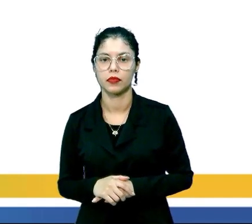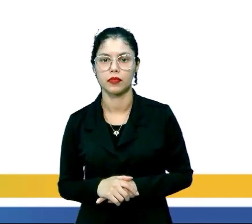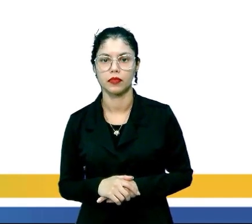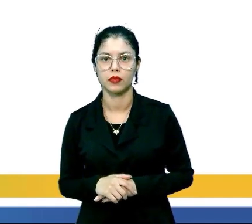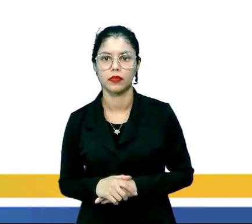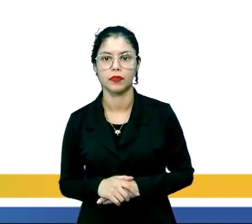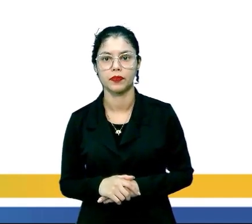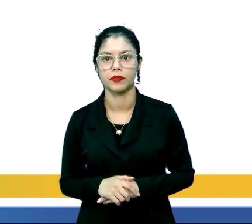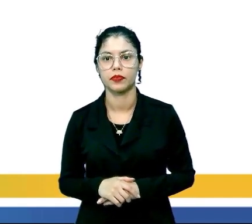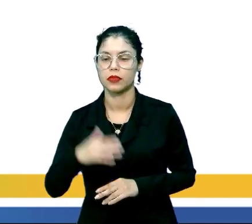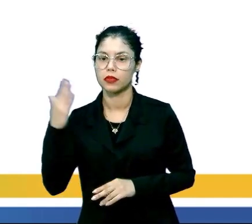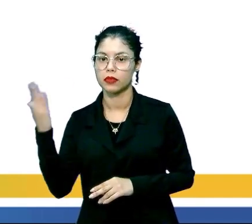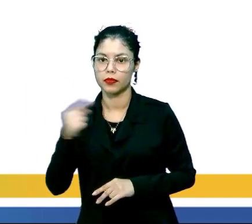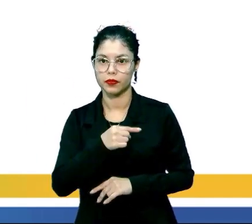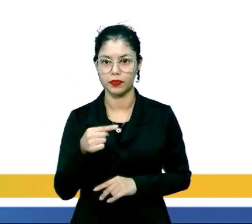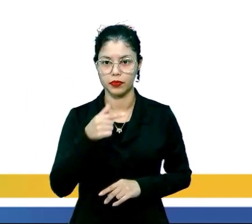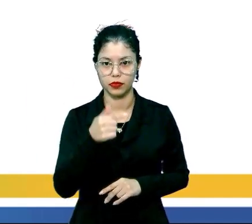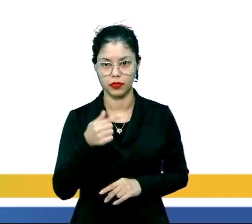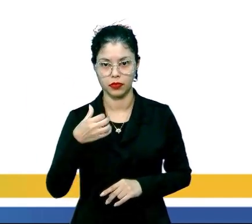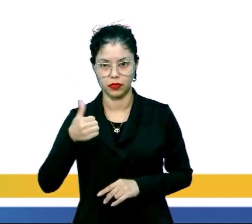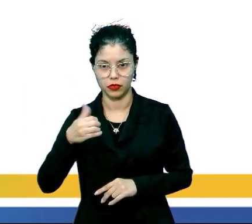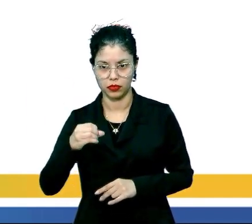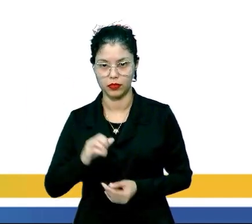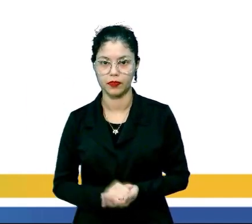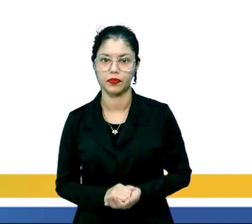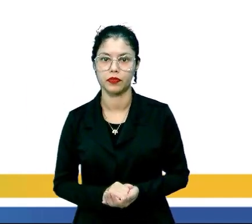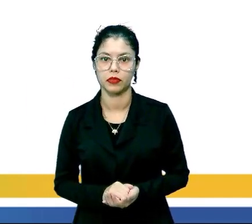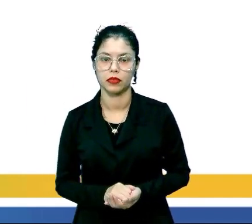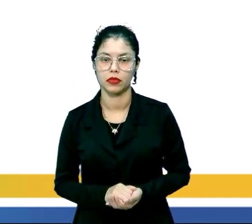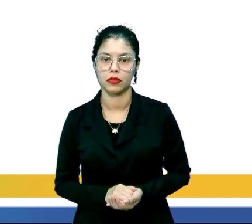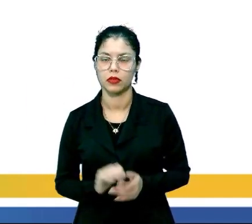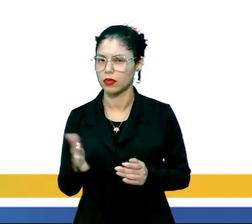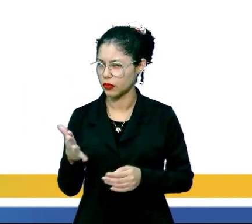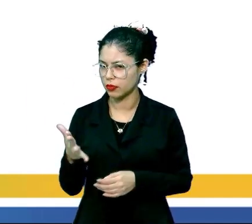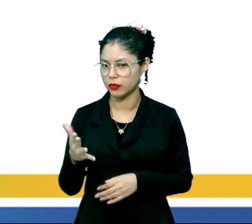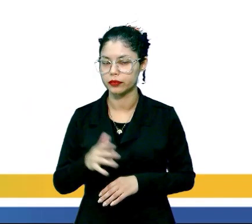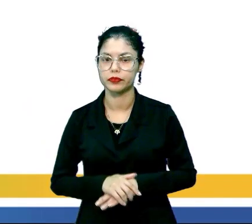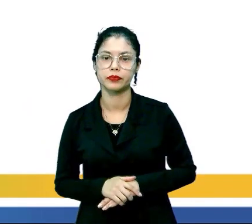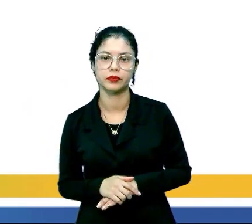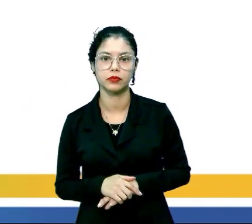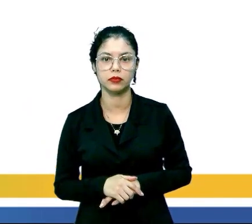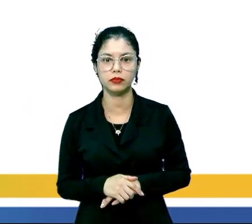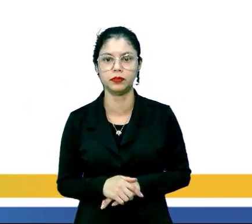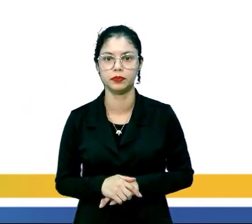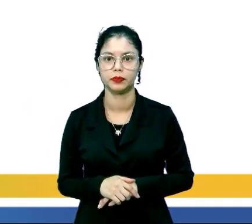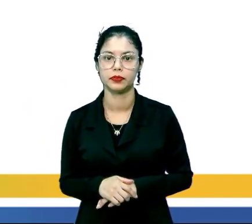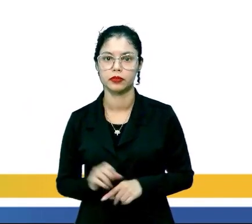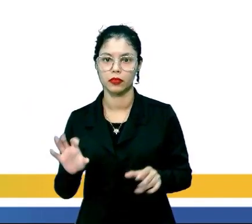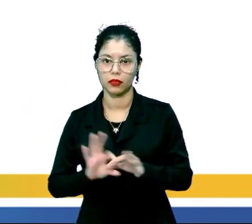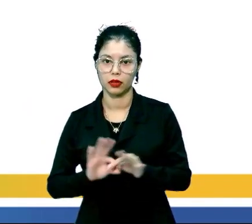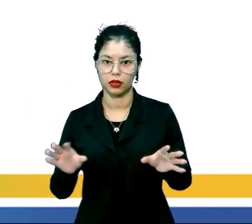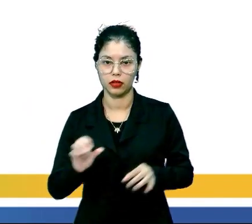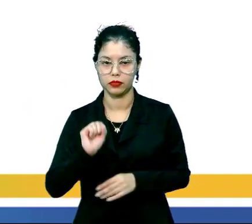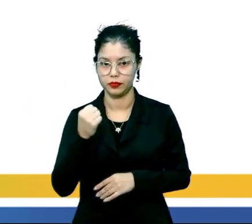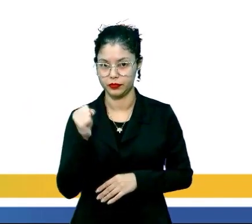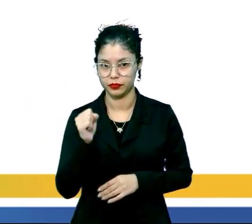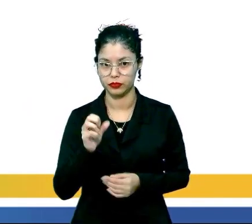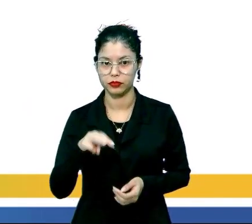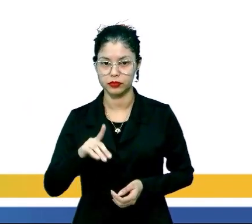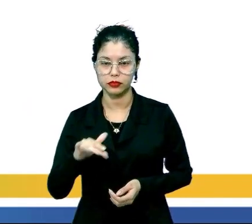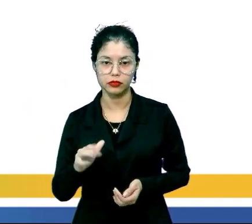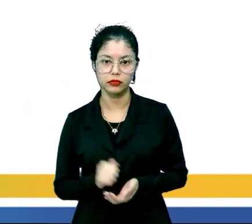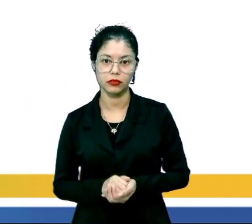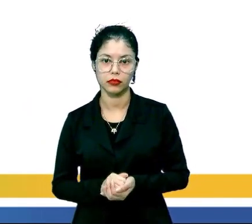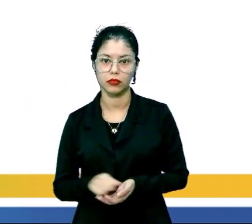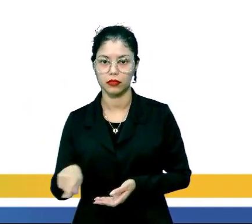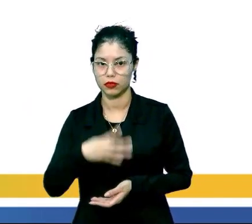2.878, e dividir para 4, isso vai dar 719, aproximadamente, né? O octano libera 8 mols, então